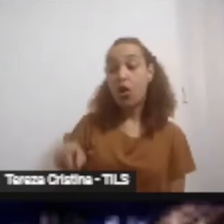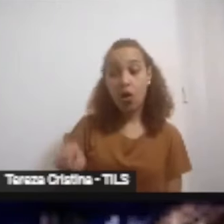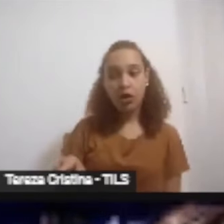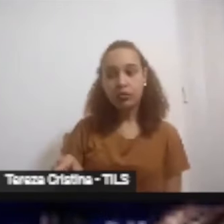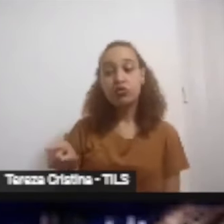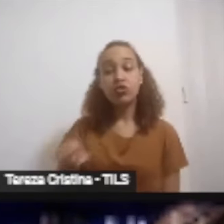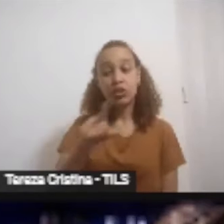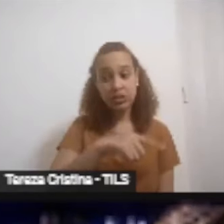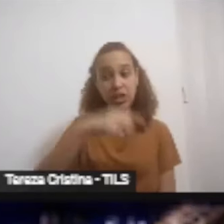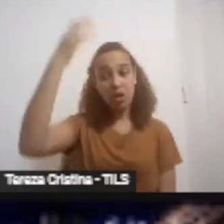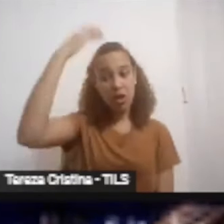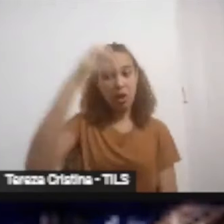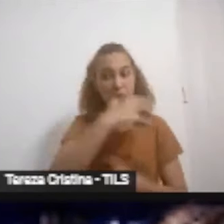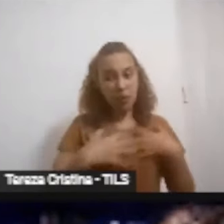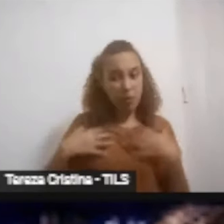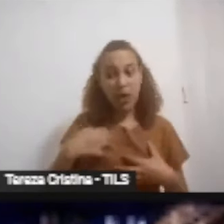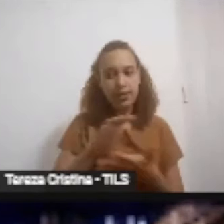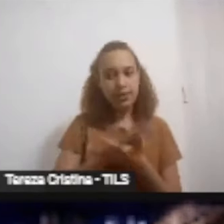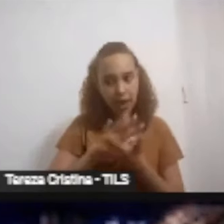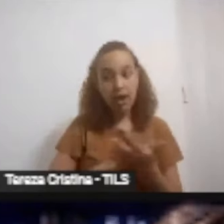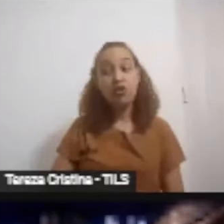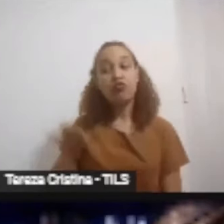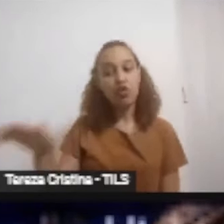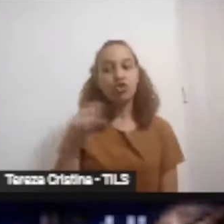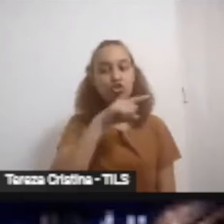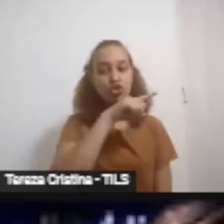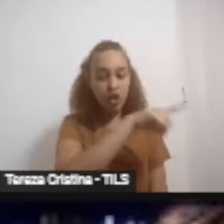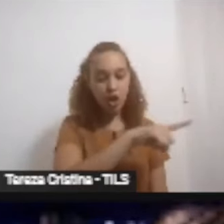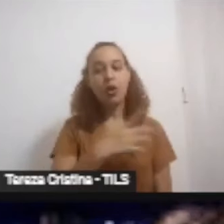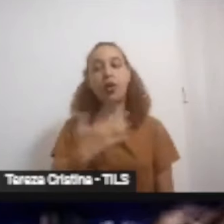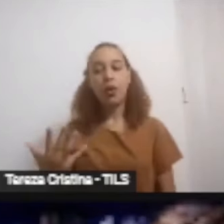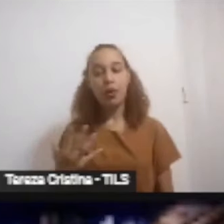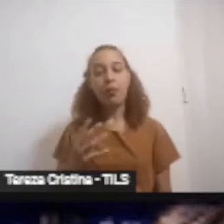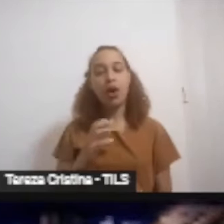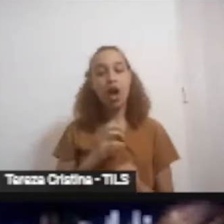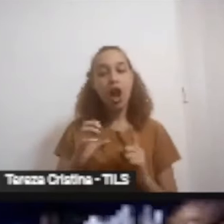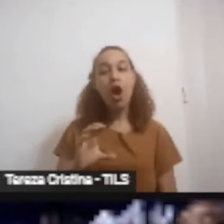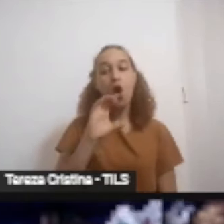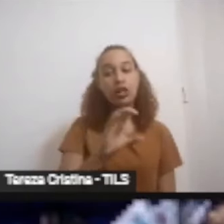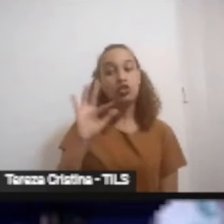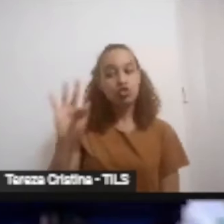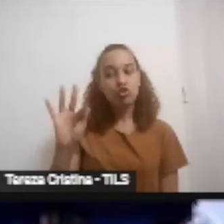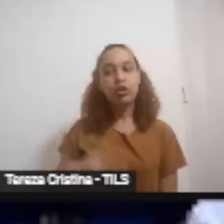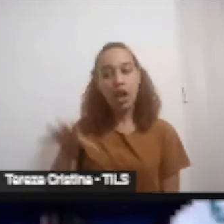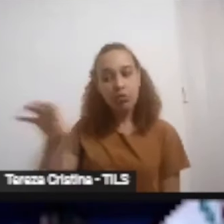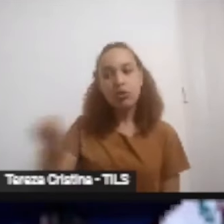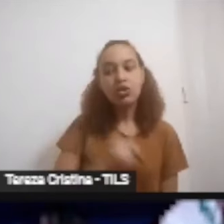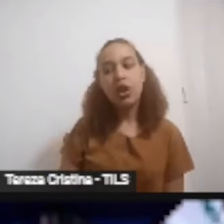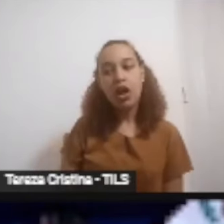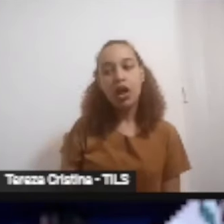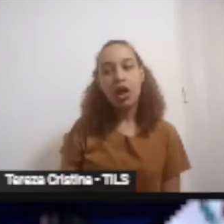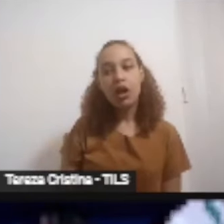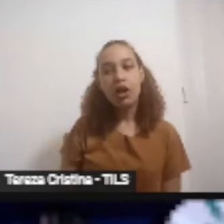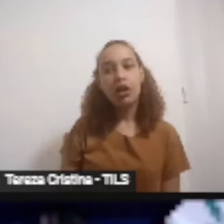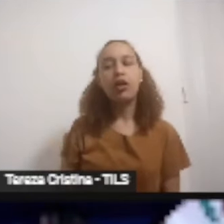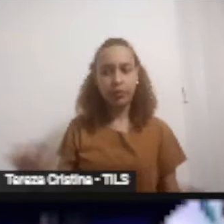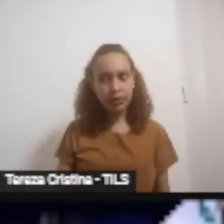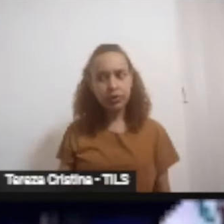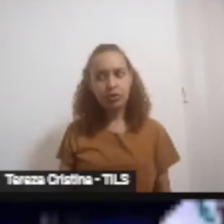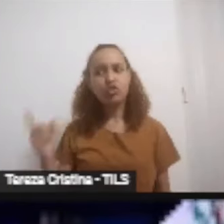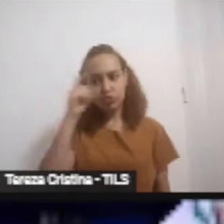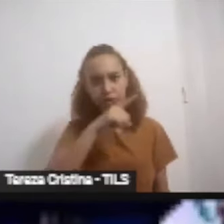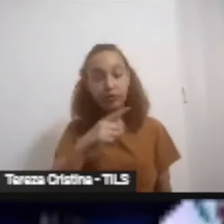conselho tutelar para te recolher. Olha, menino, se você repetir de ano, aí eu vou pedir para o conselho te recolher, porque eu não dou mais conta. E